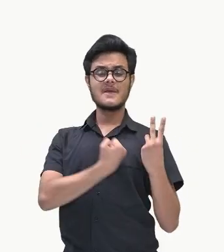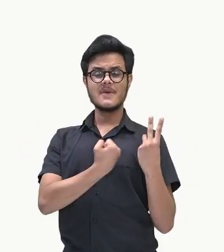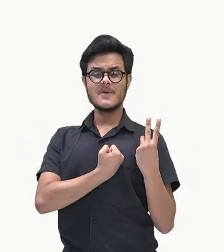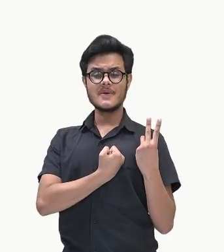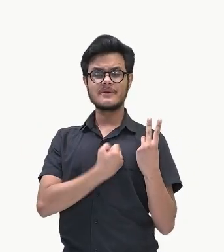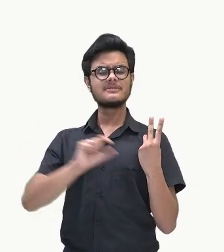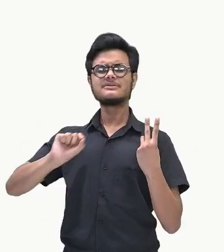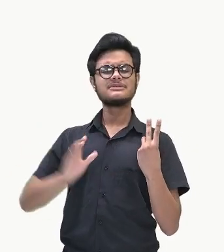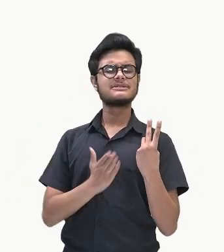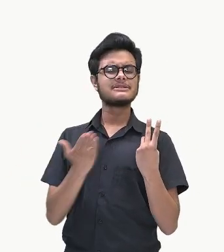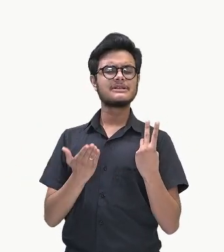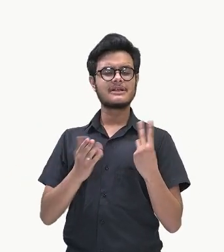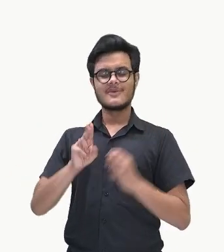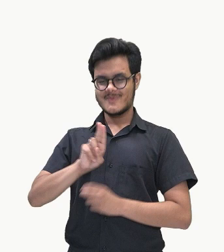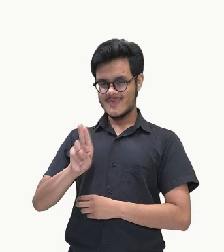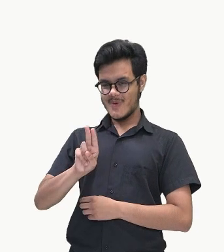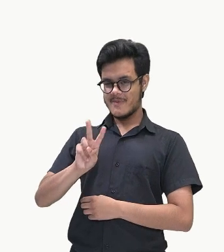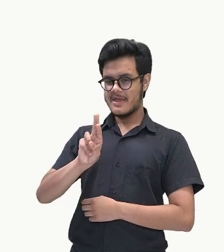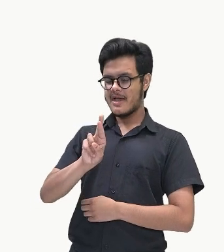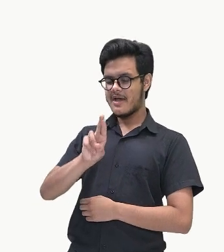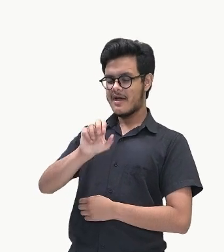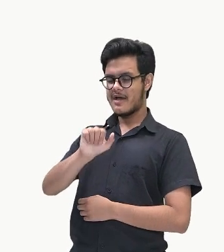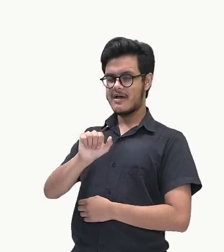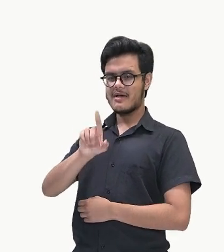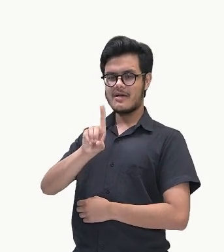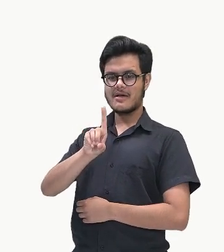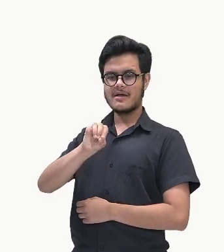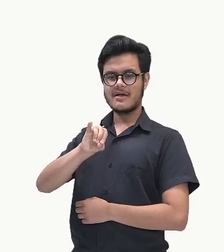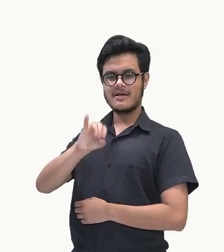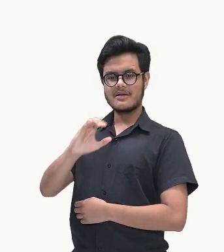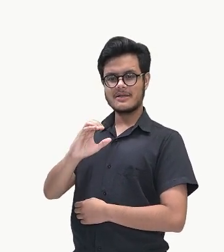nosso radicando.